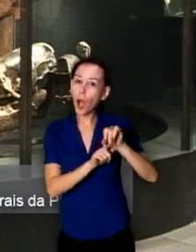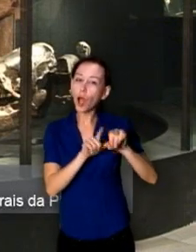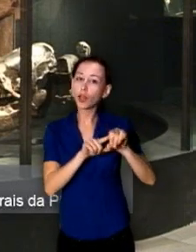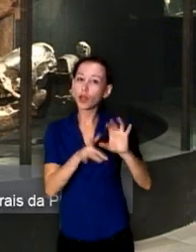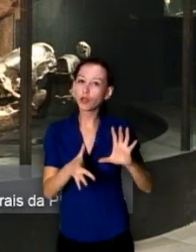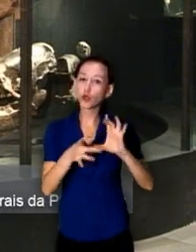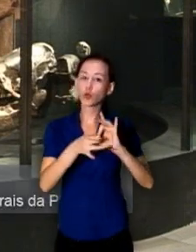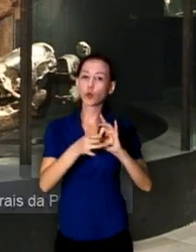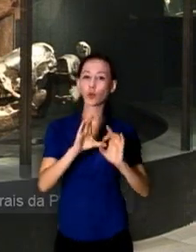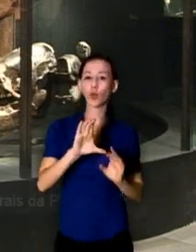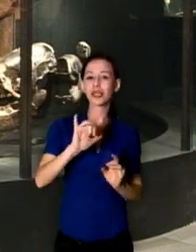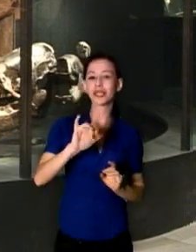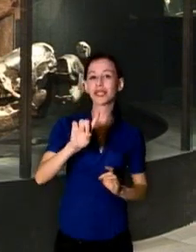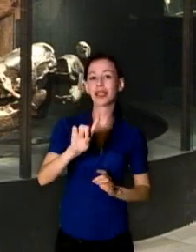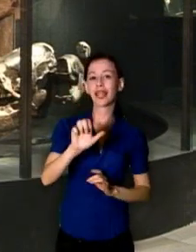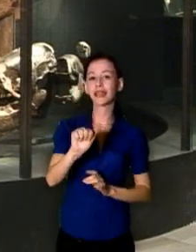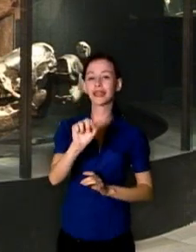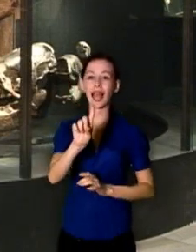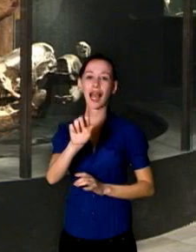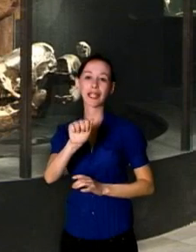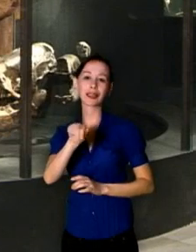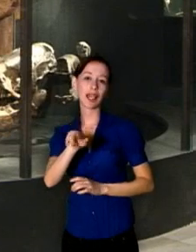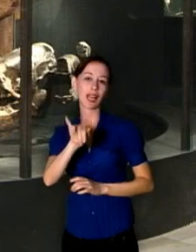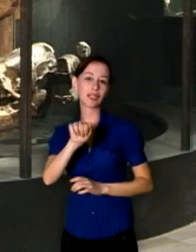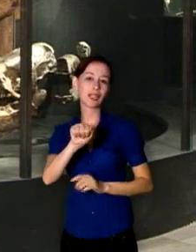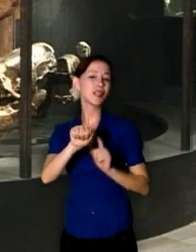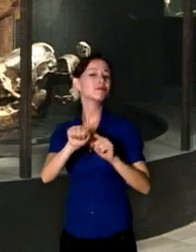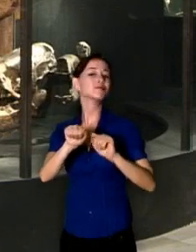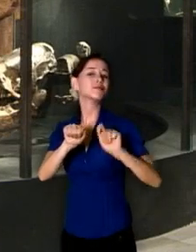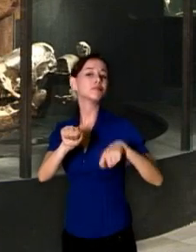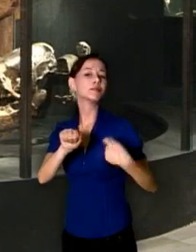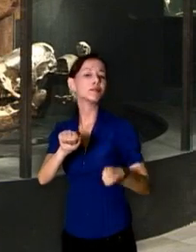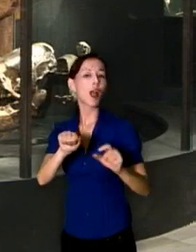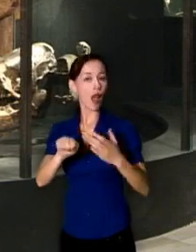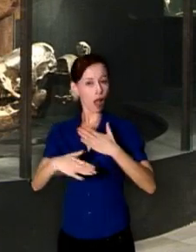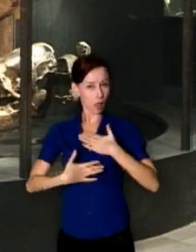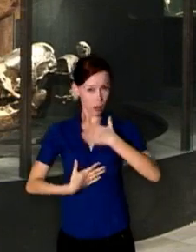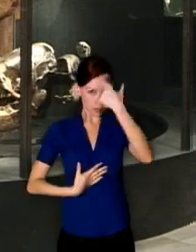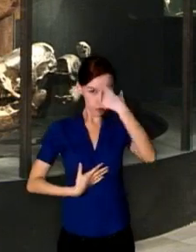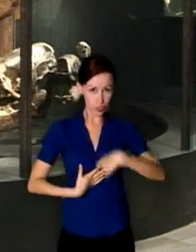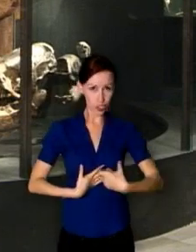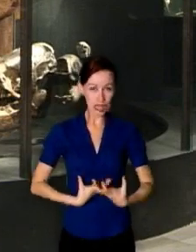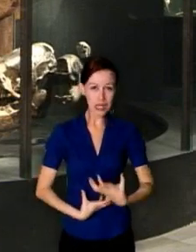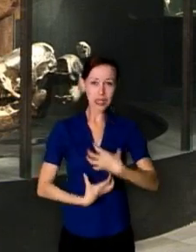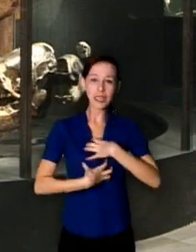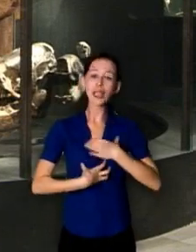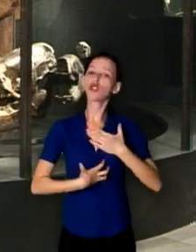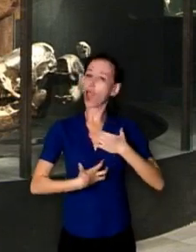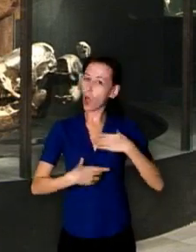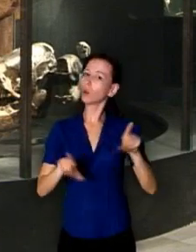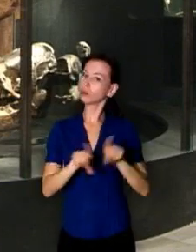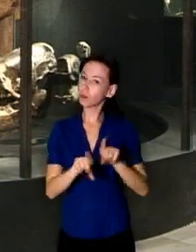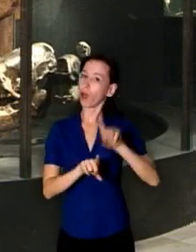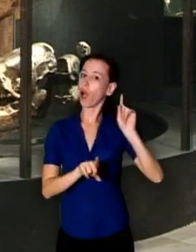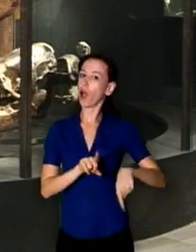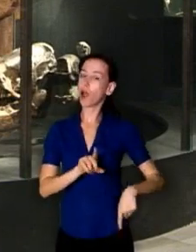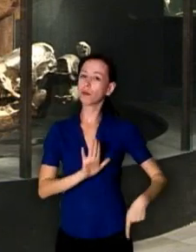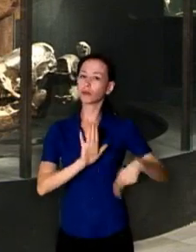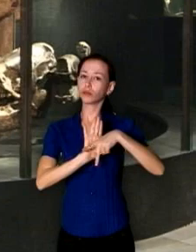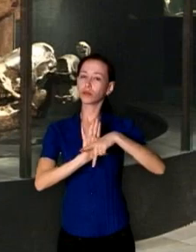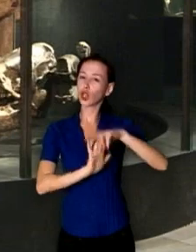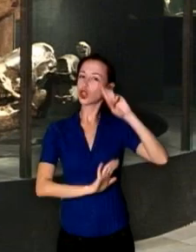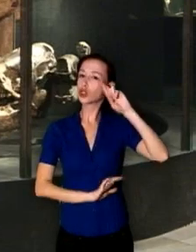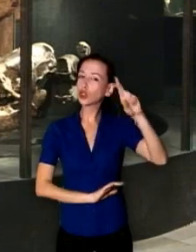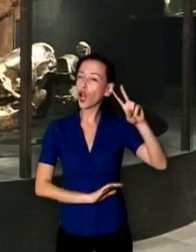cidadania. O que é a cidadania? É você sentir proprietário de uma memória, você ter o